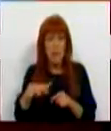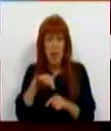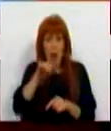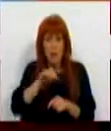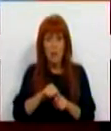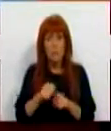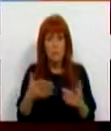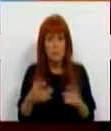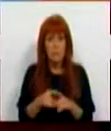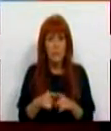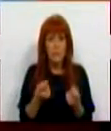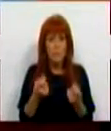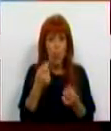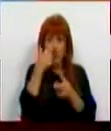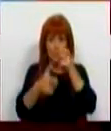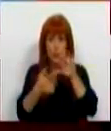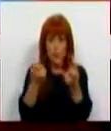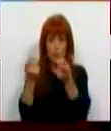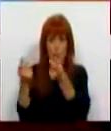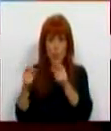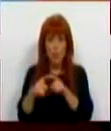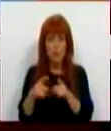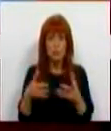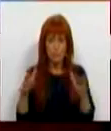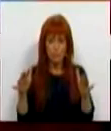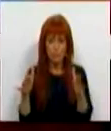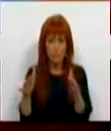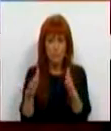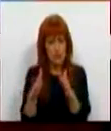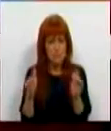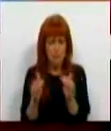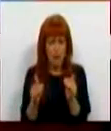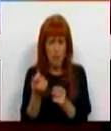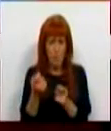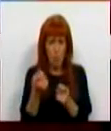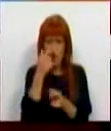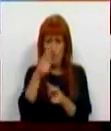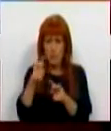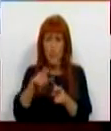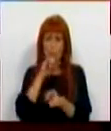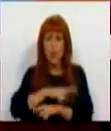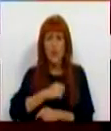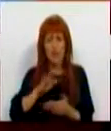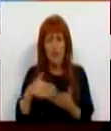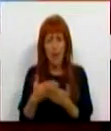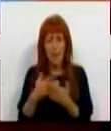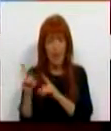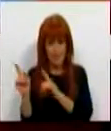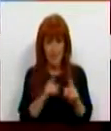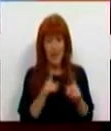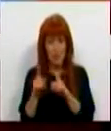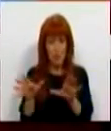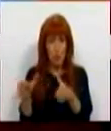áreas com pouca população e densidade baixa, poder ter uma oferta de